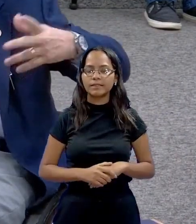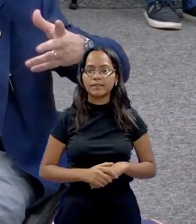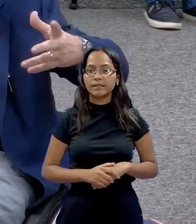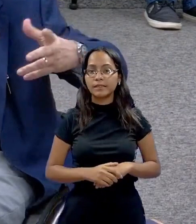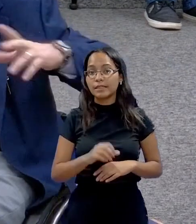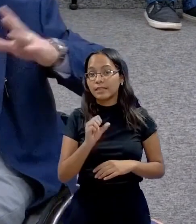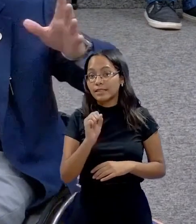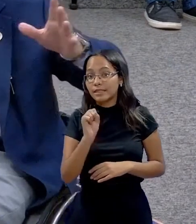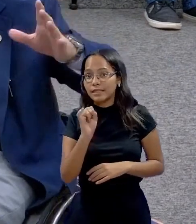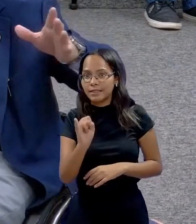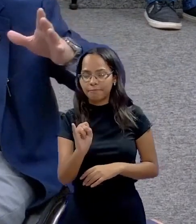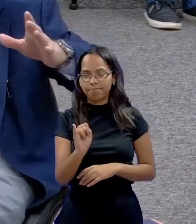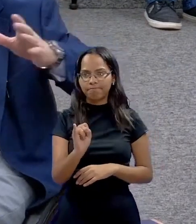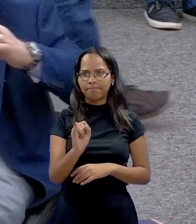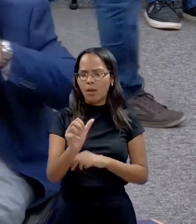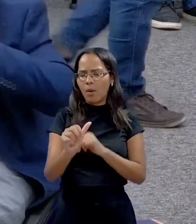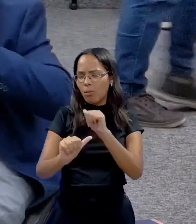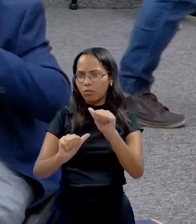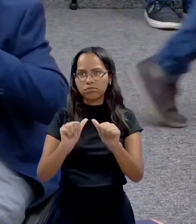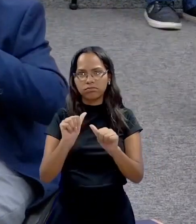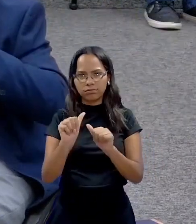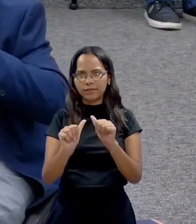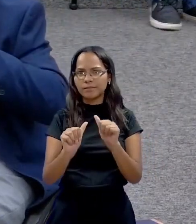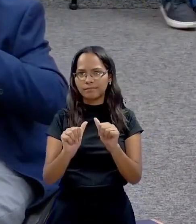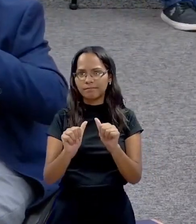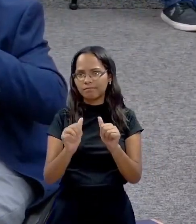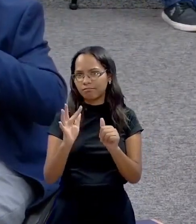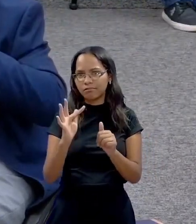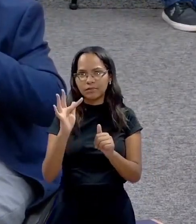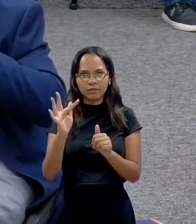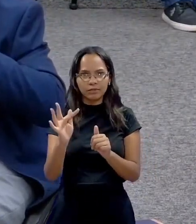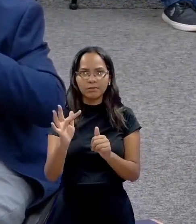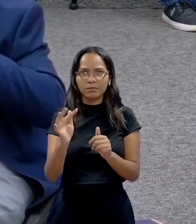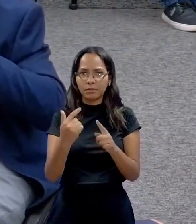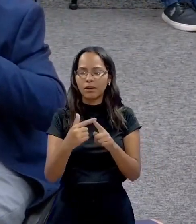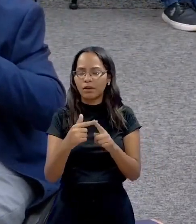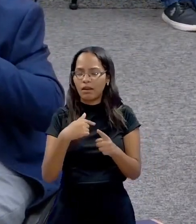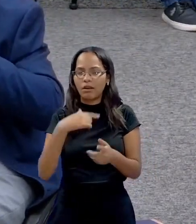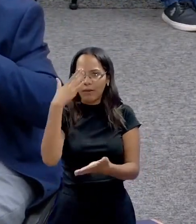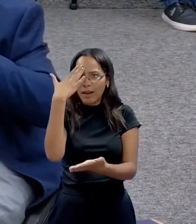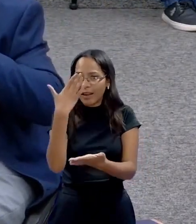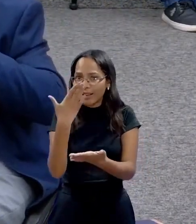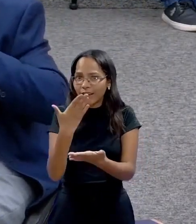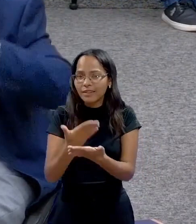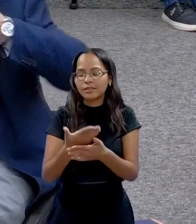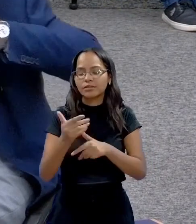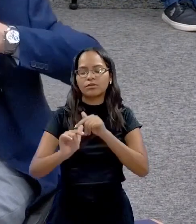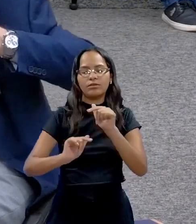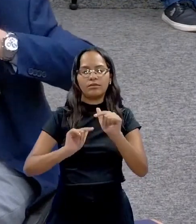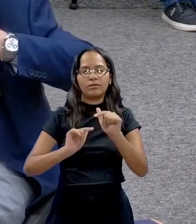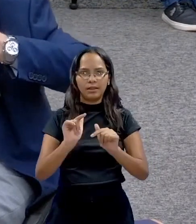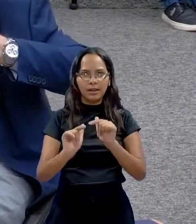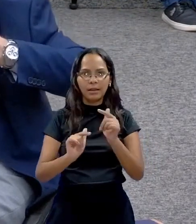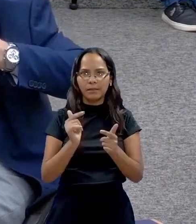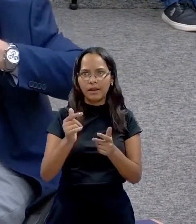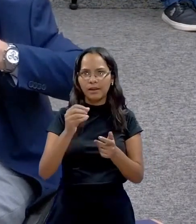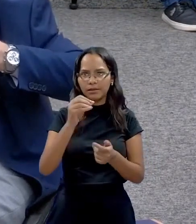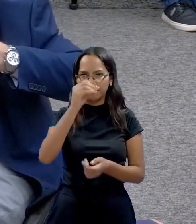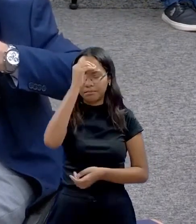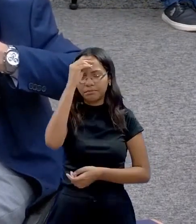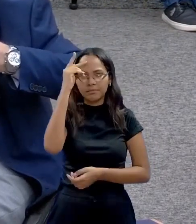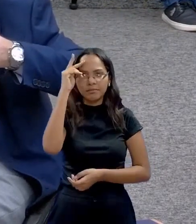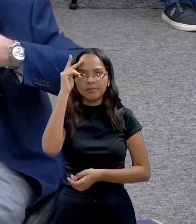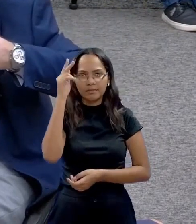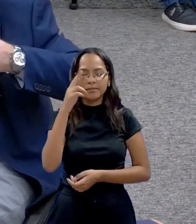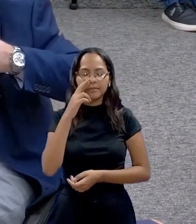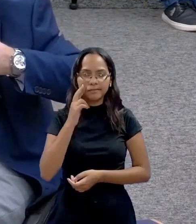a mudar, eu não acredito, eu acredito muito na transparência e na gestão do prefeito Rogério Cruz, a população vai ter em mim aqui um